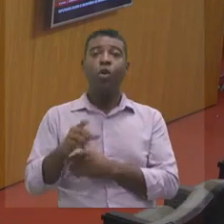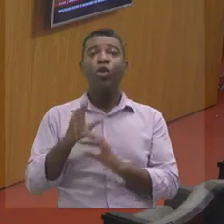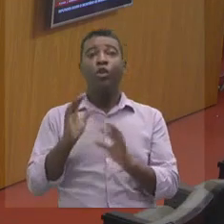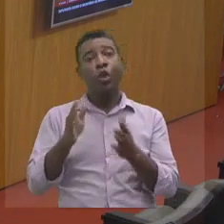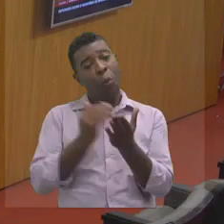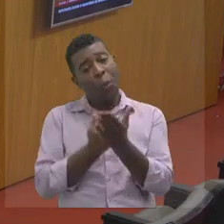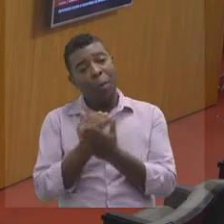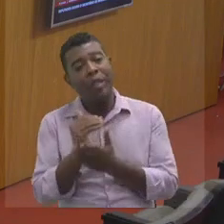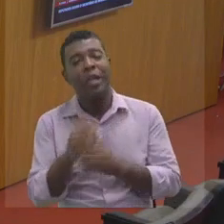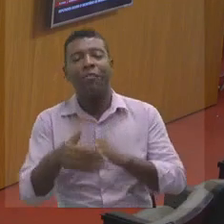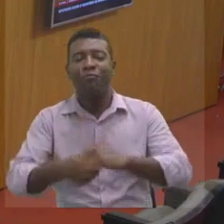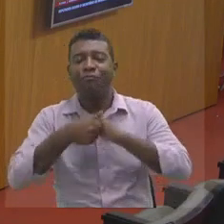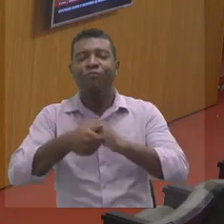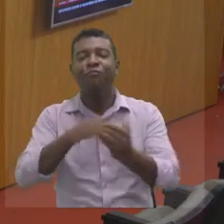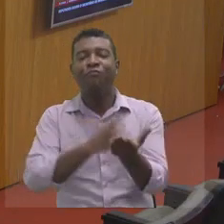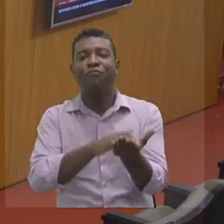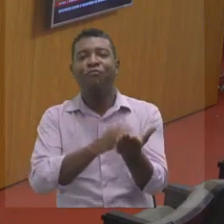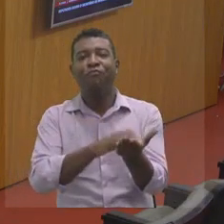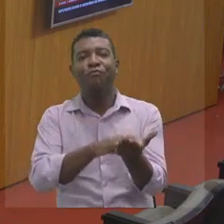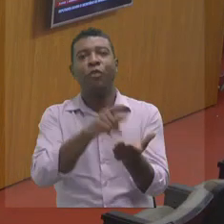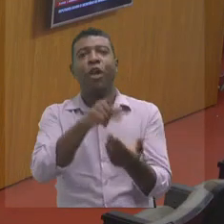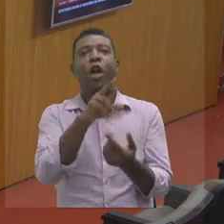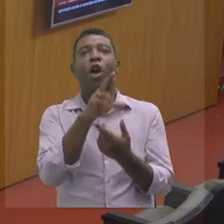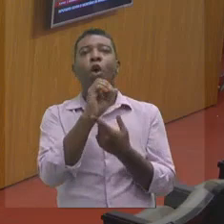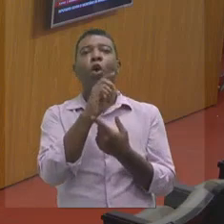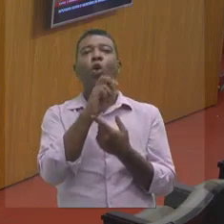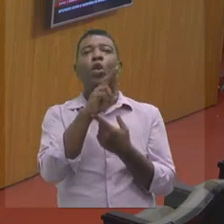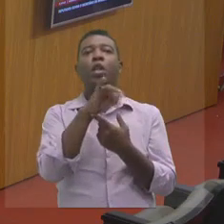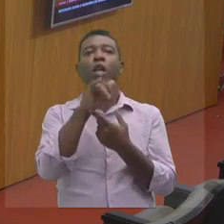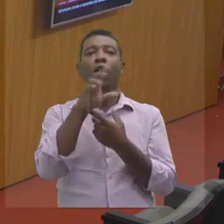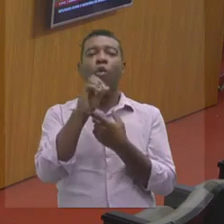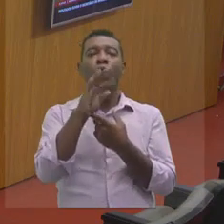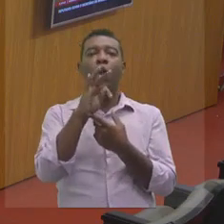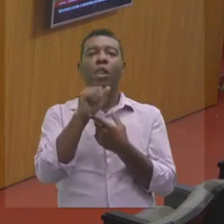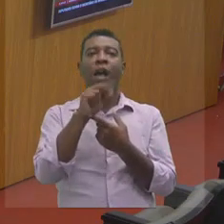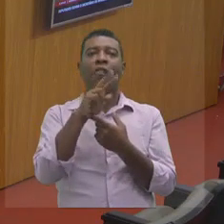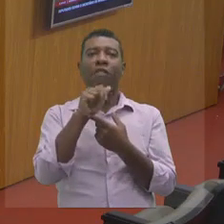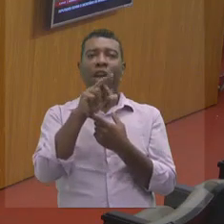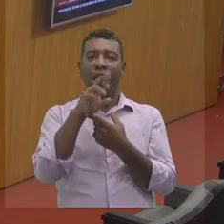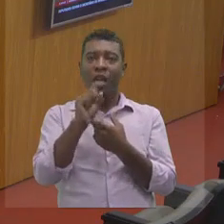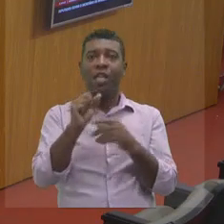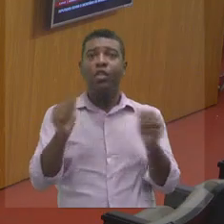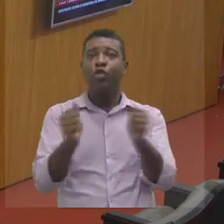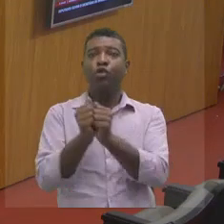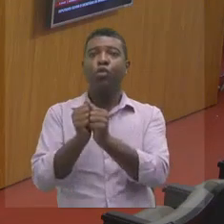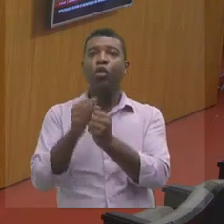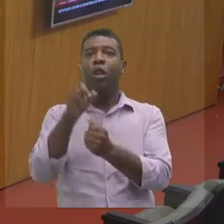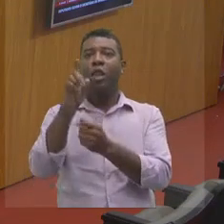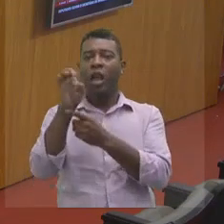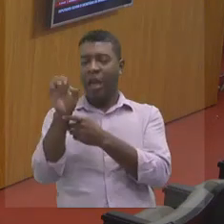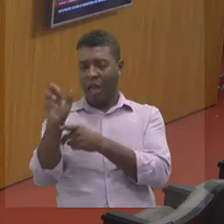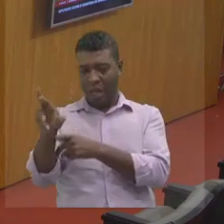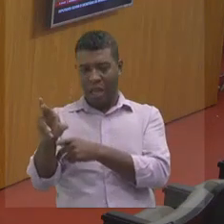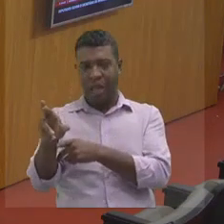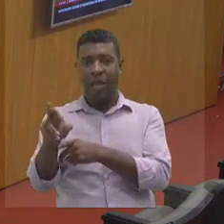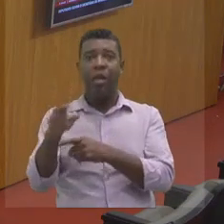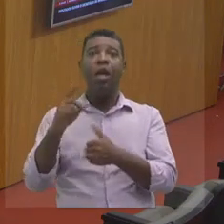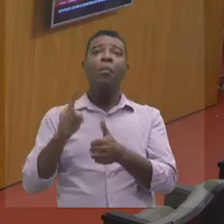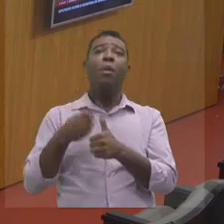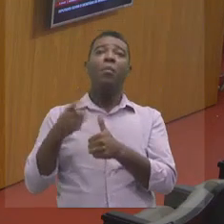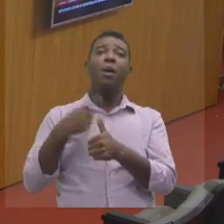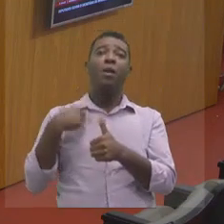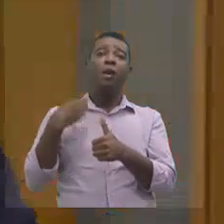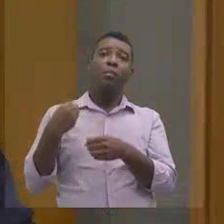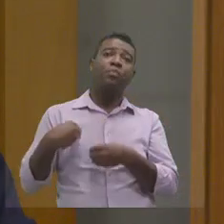parabenizando o Rodrigo Tavares que tem feito um ótimo trabalho junto ao Dr primeiramente quero passar aqui algumas demandas